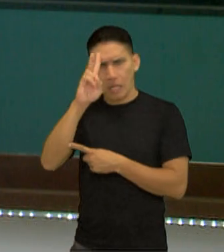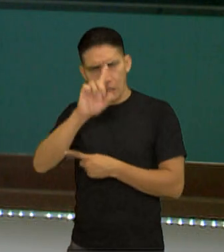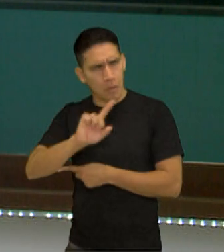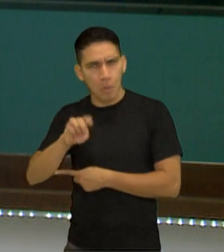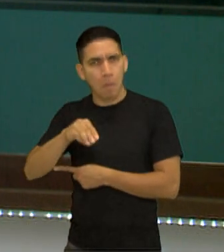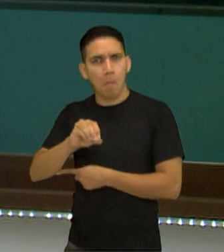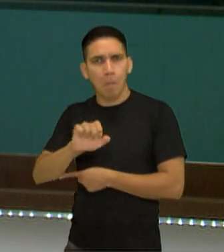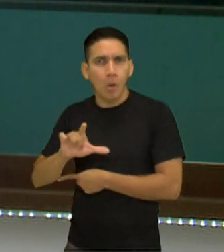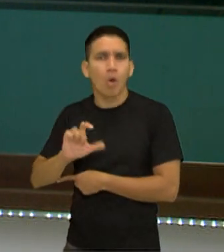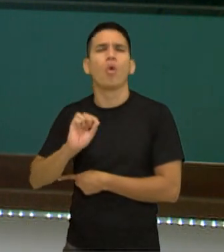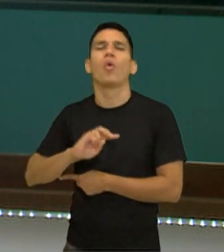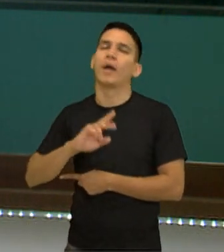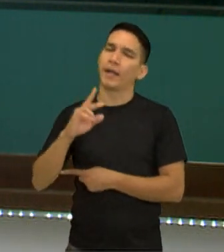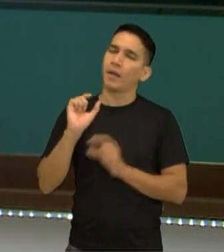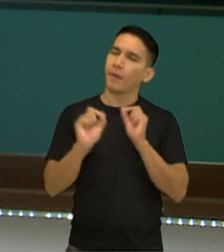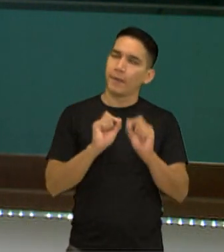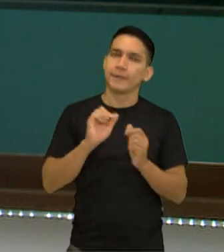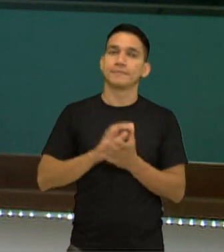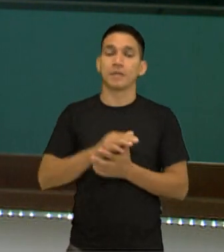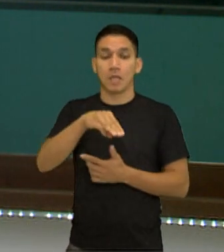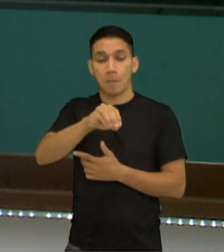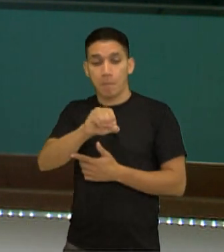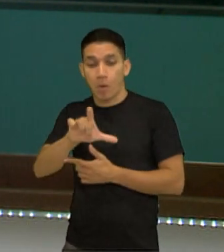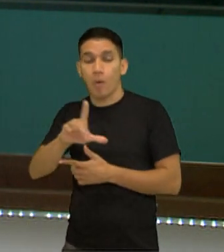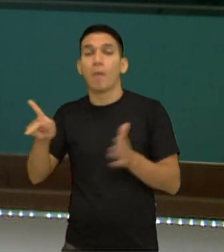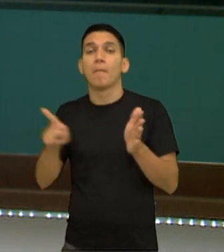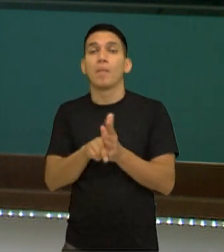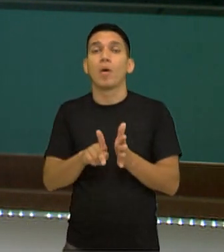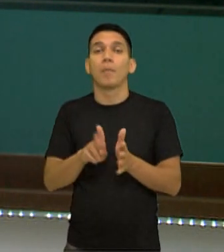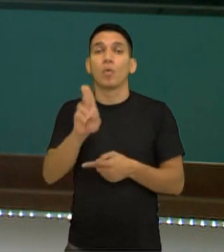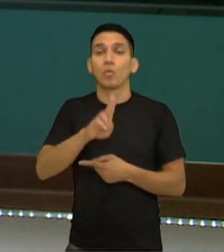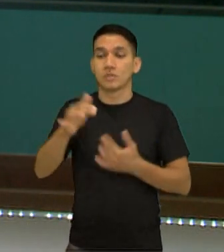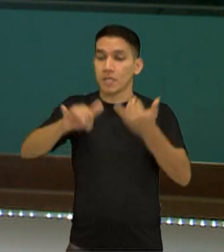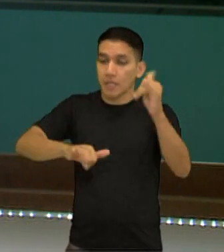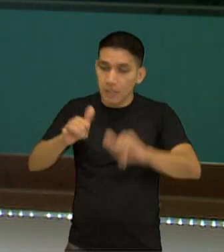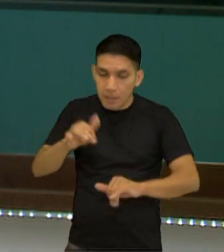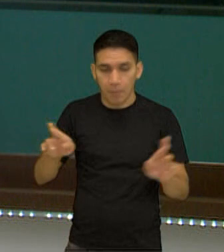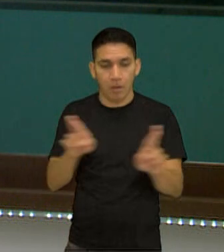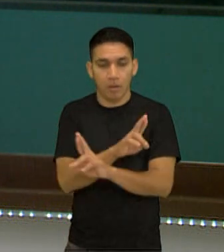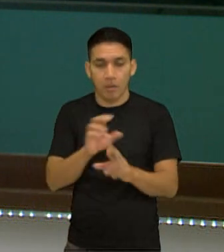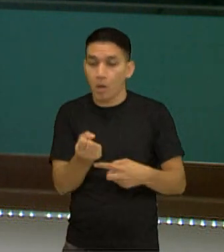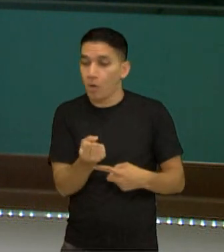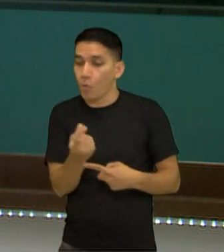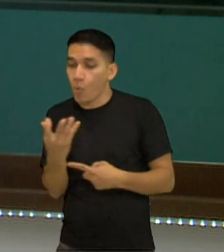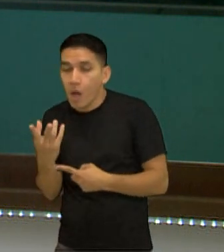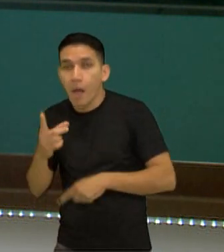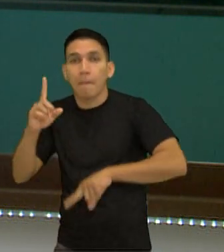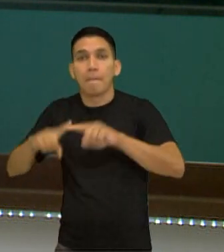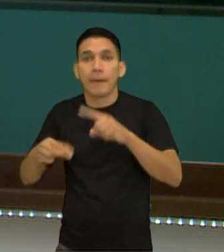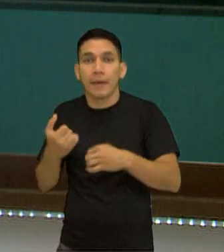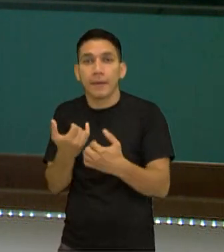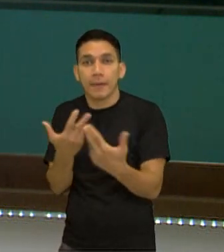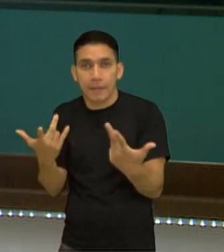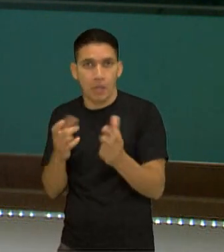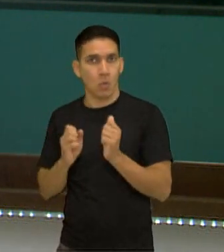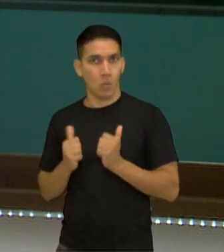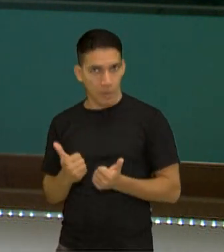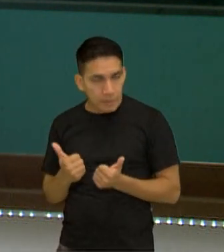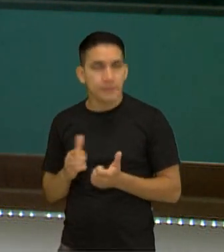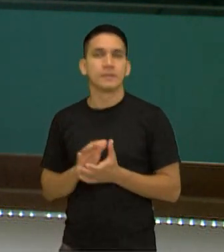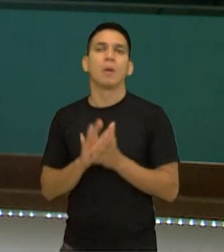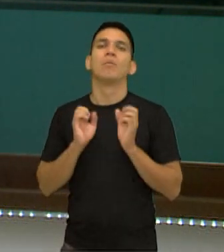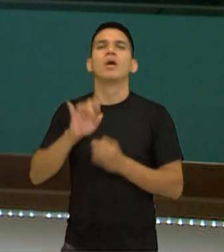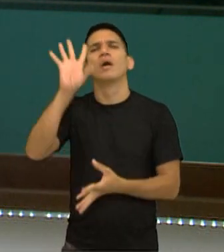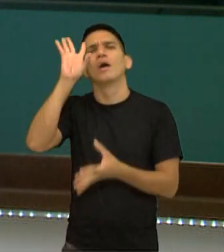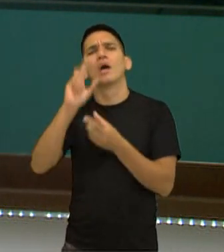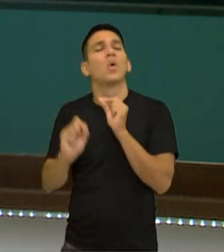pouquinho. Então, mol é aquela unidade da química onde a gente relaciona a quantidade de matéria, ok? A gente pode